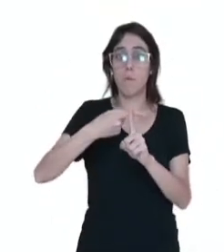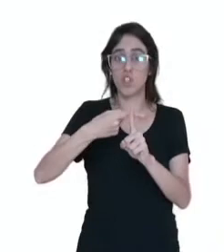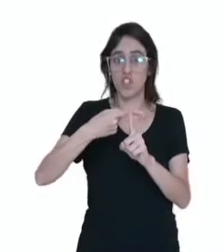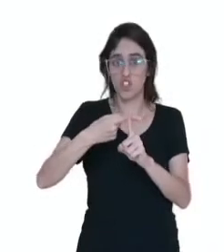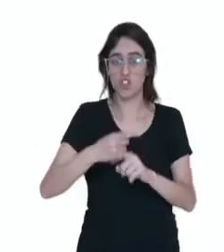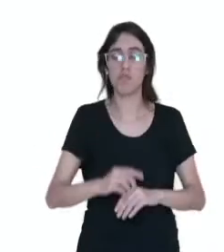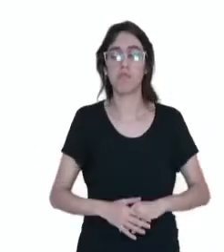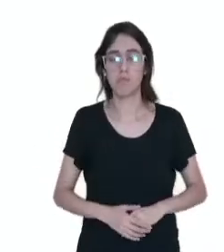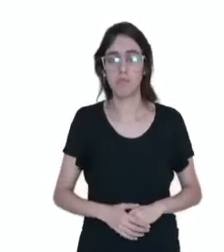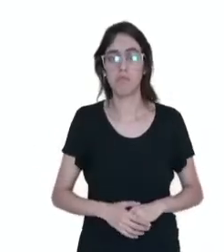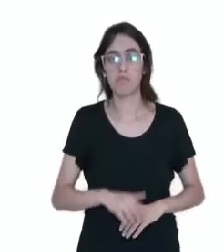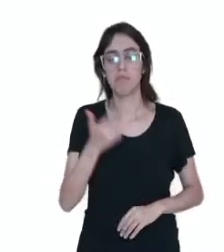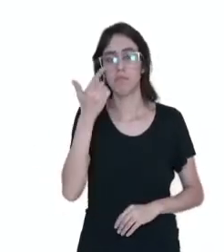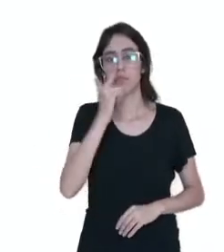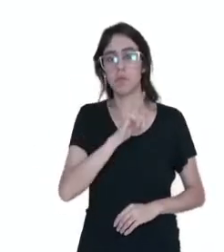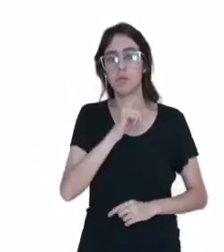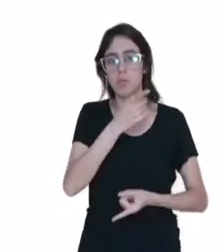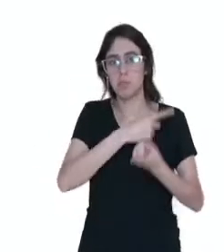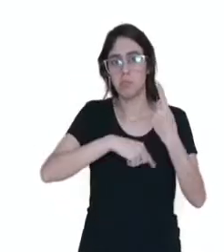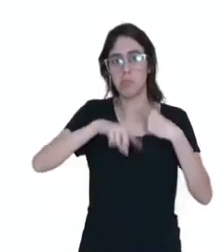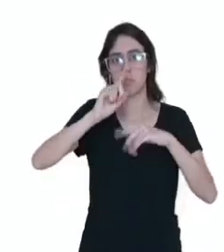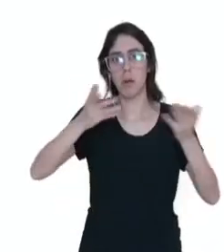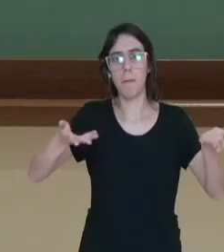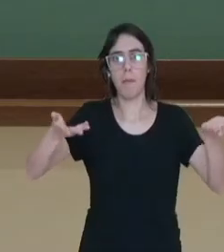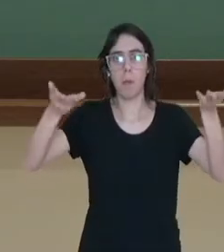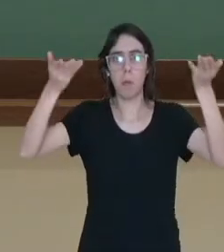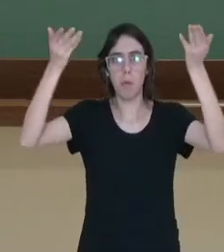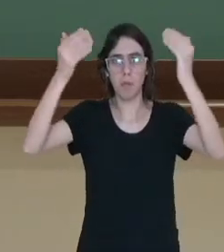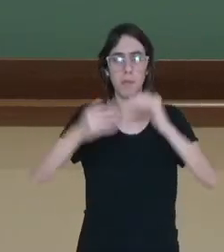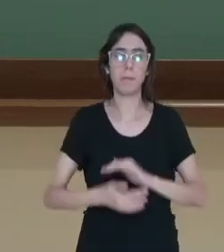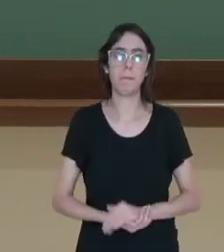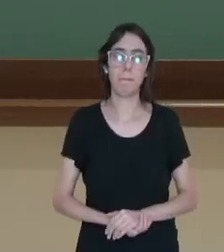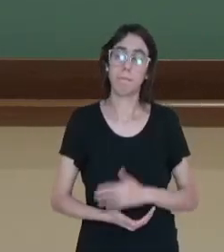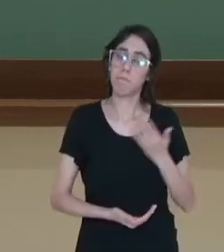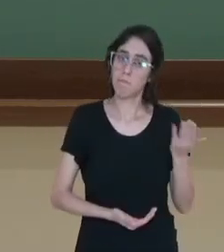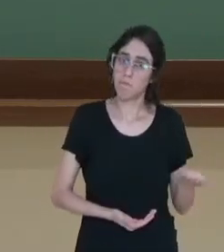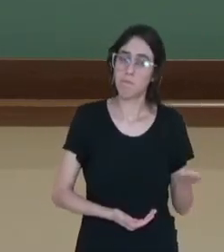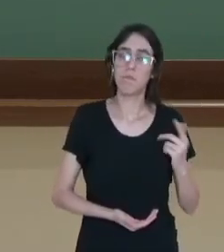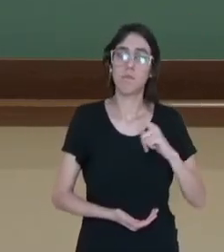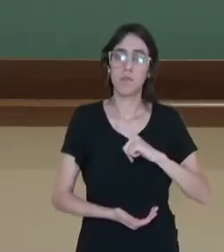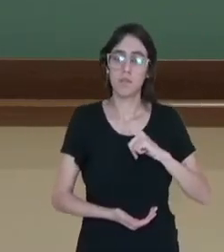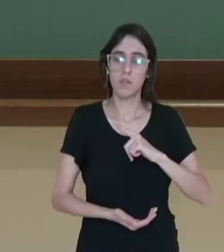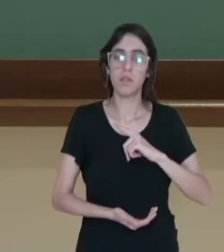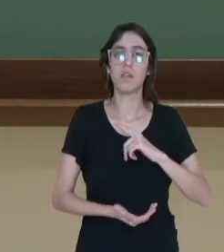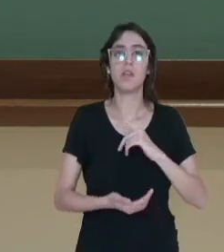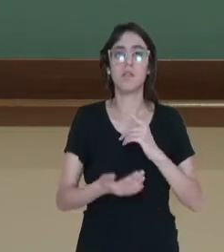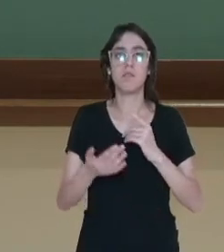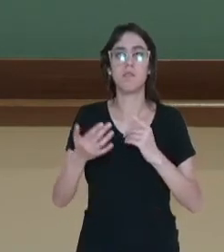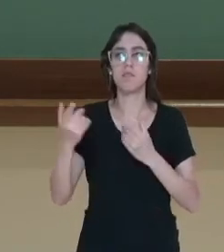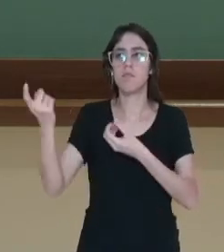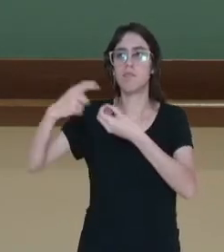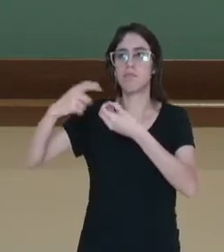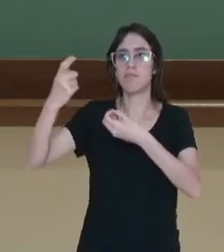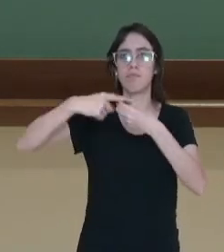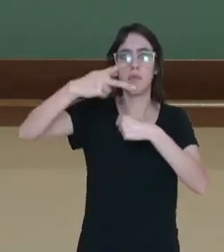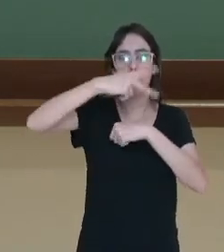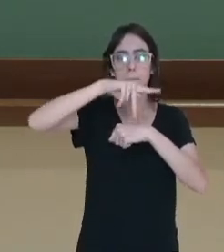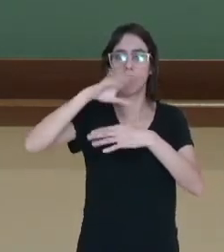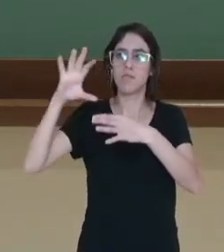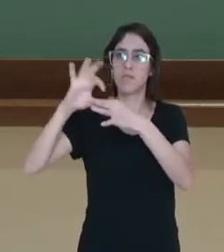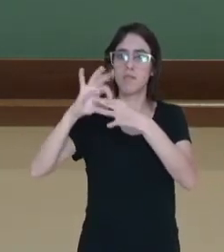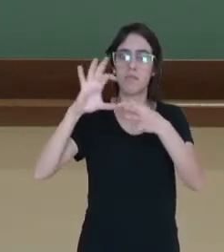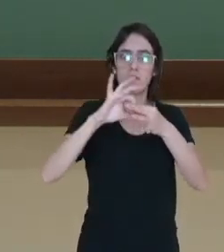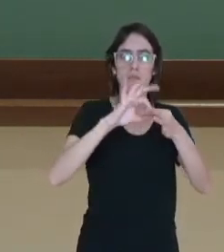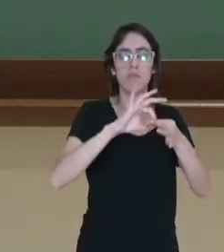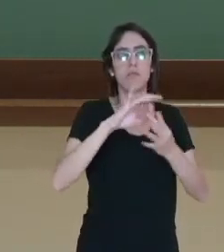positivos, sucessivos saldos comerciais positivos. Então, ampliação da rede de parceiros econômicos, ampliação das